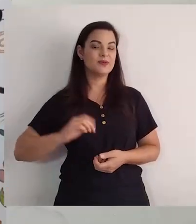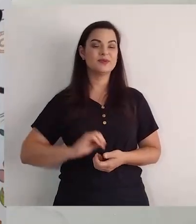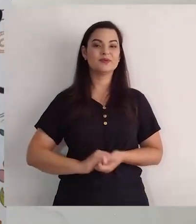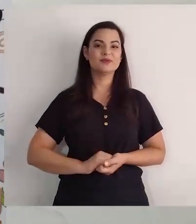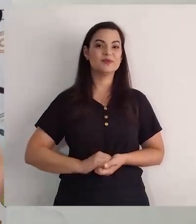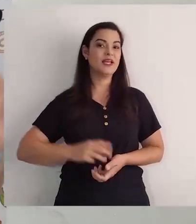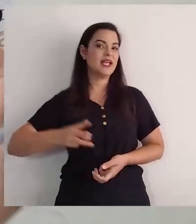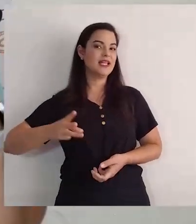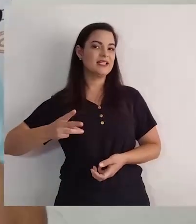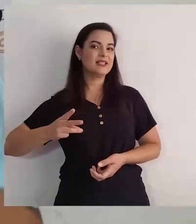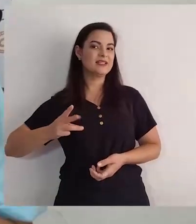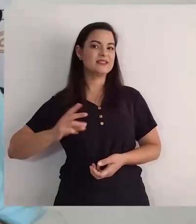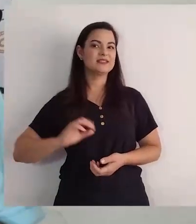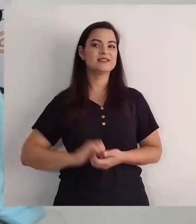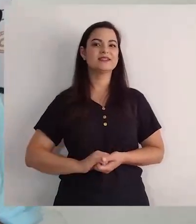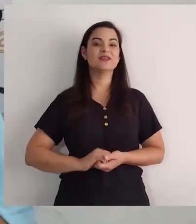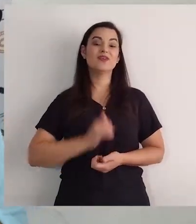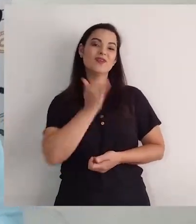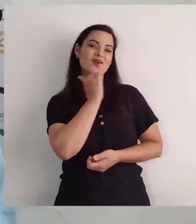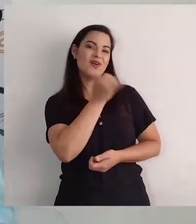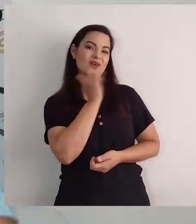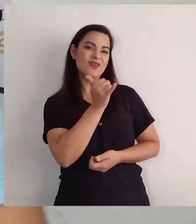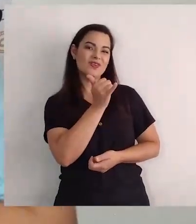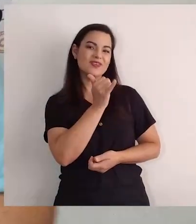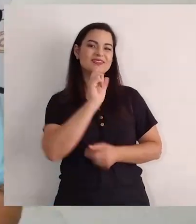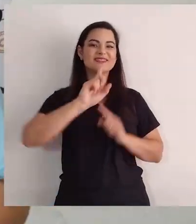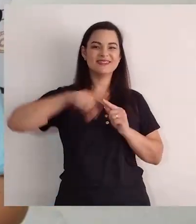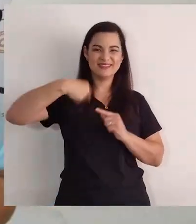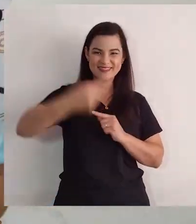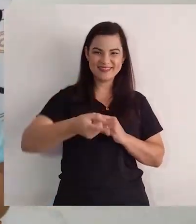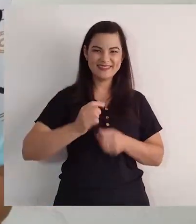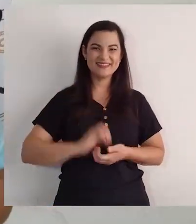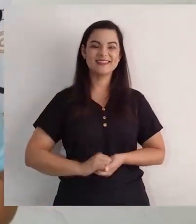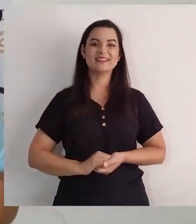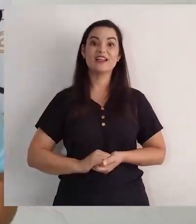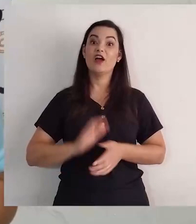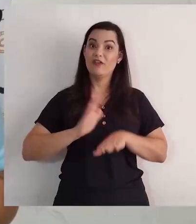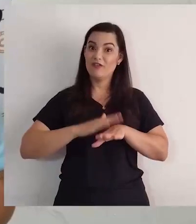A segunda parte e a terceira parte eu conto para vocês